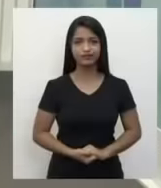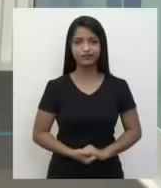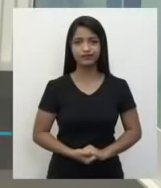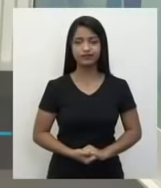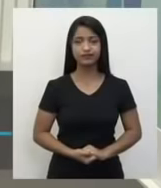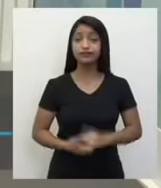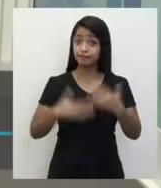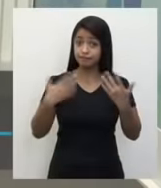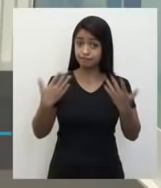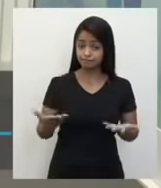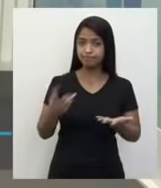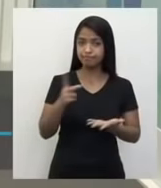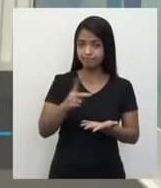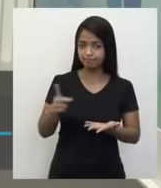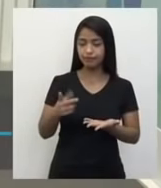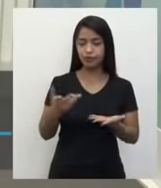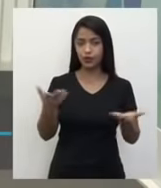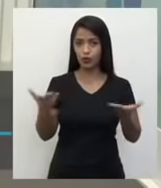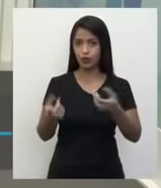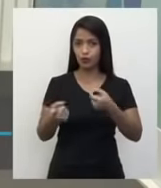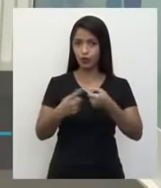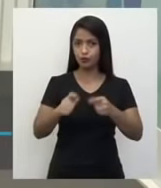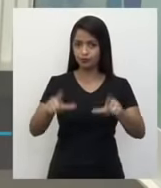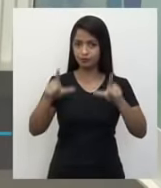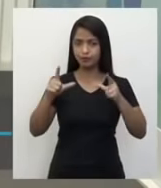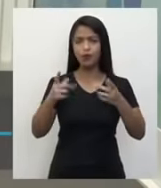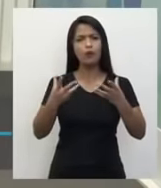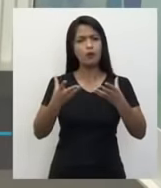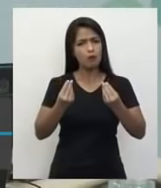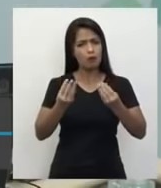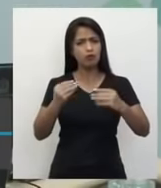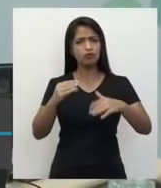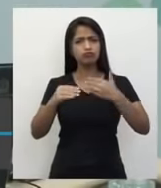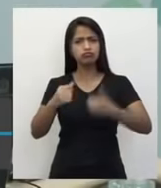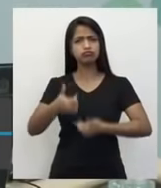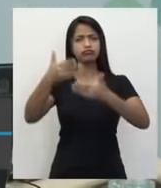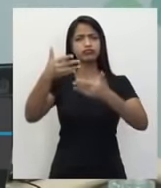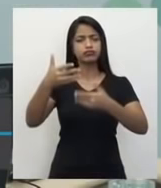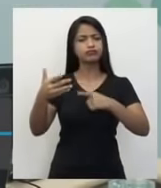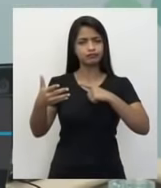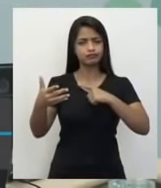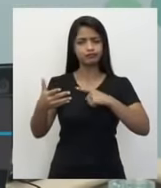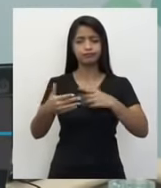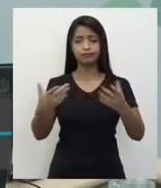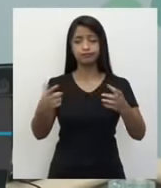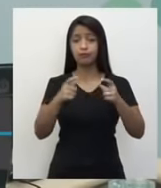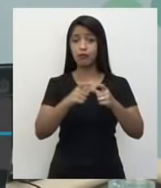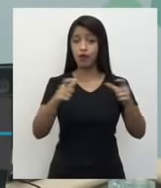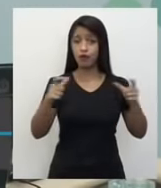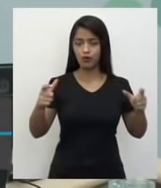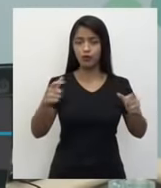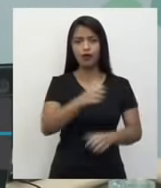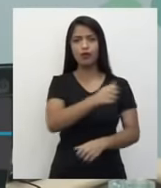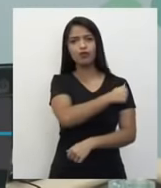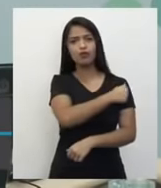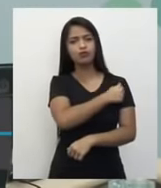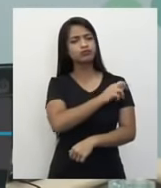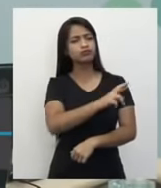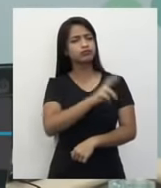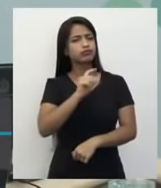Olha só, professora Fernanda, voltando aqui, bastante interação pelo chat. A grande maioria dos alunos citou a profissão